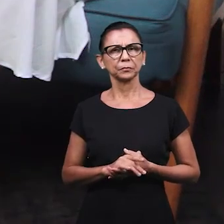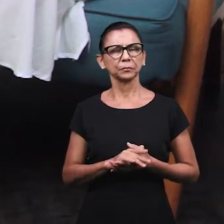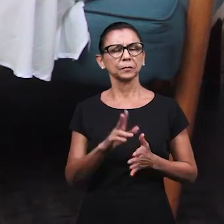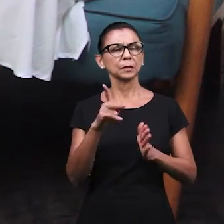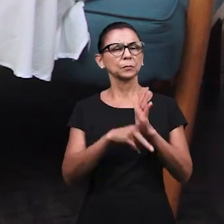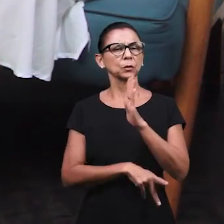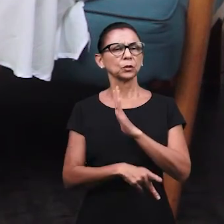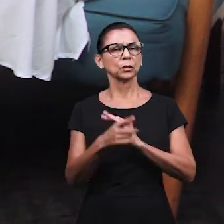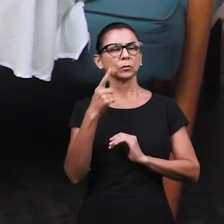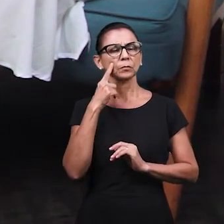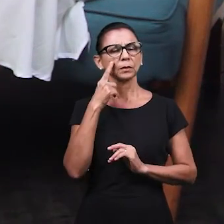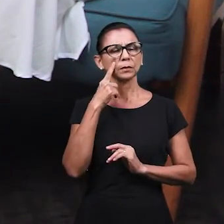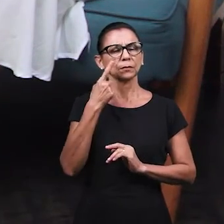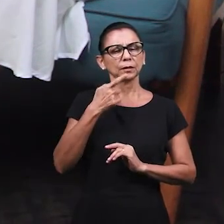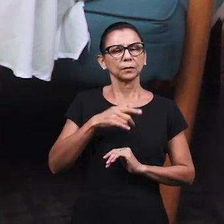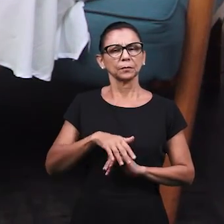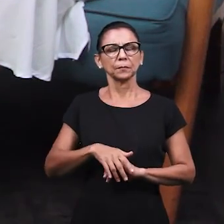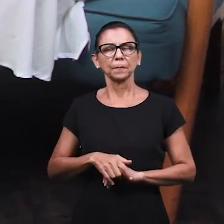com esse projeto?